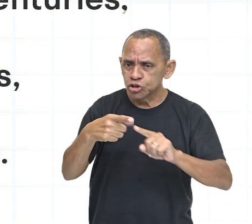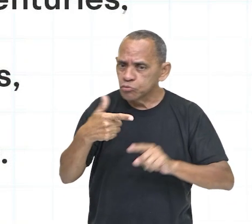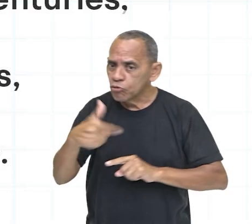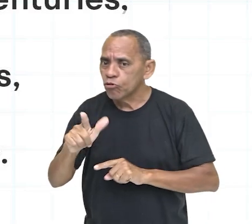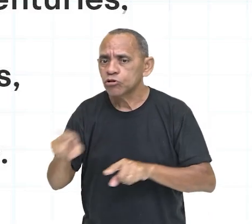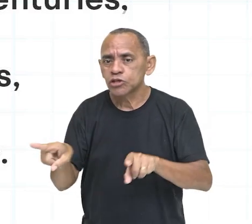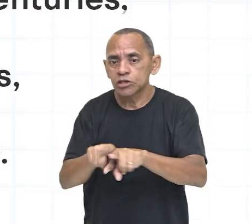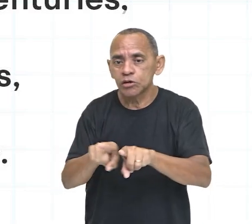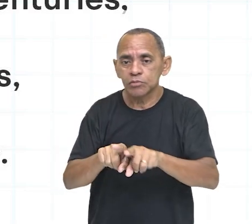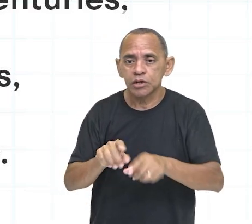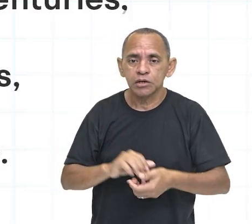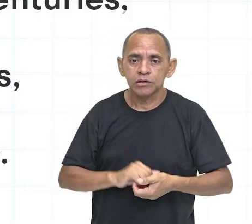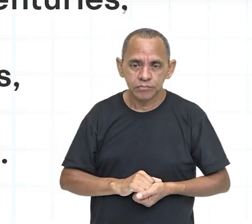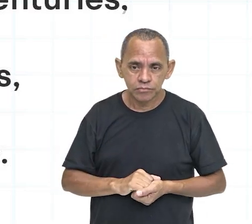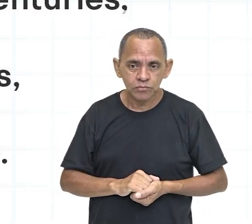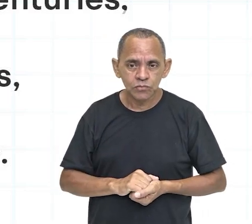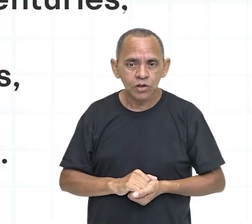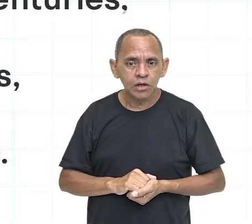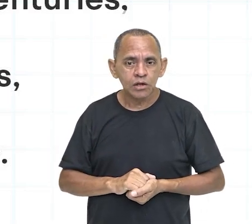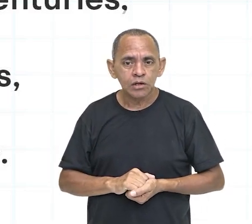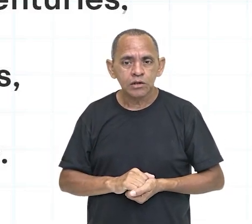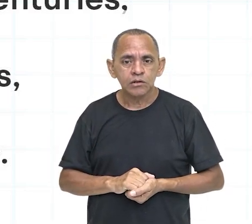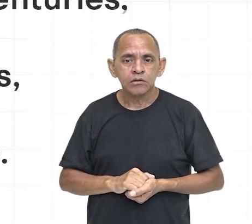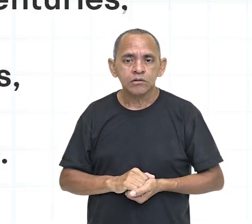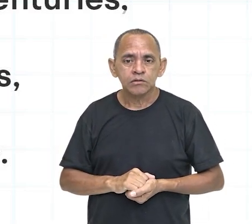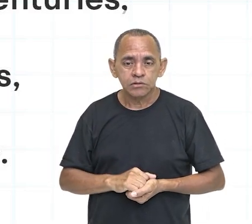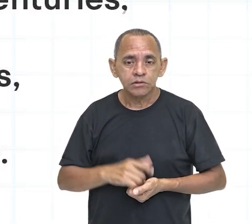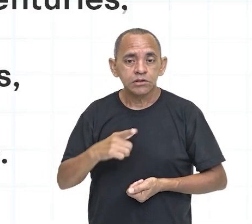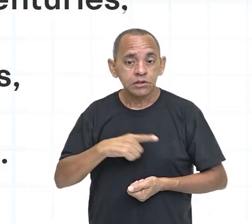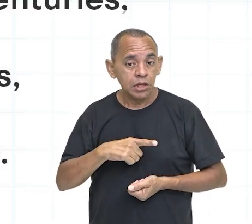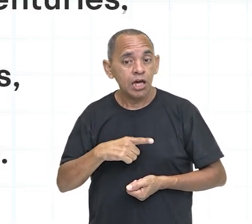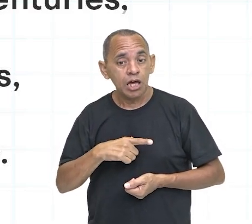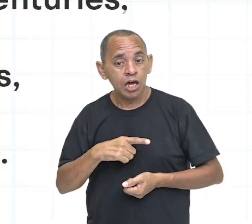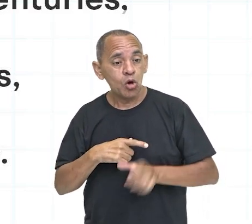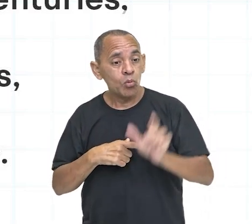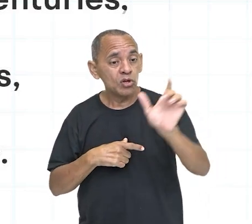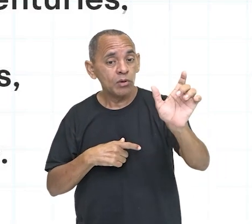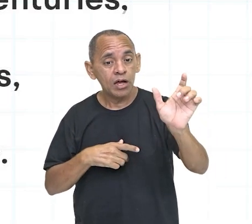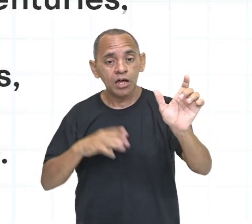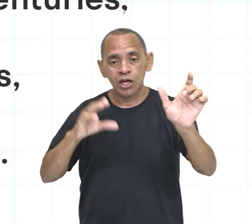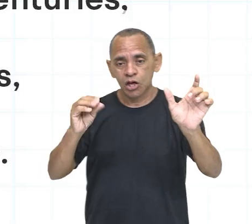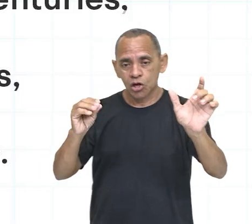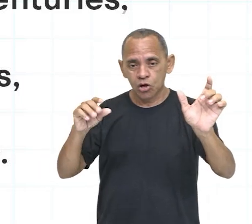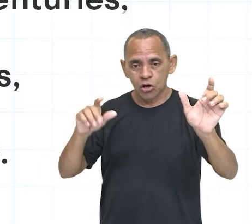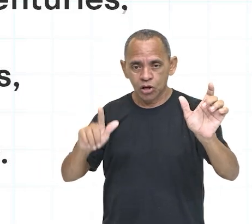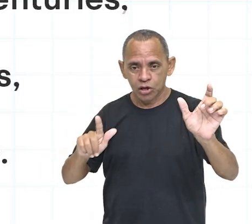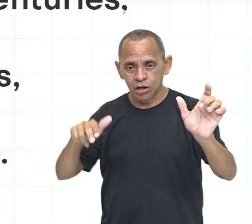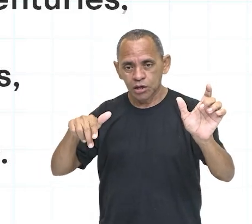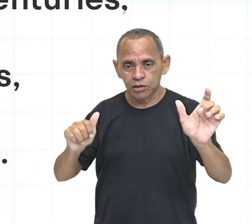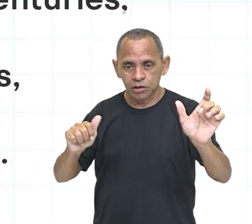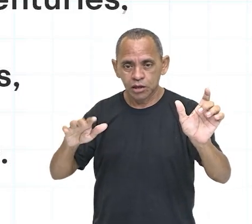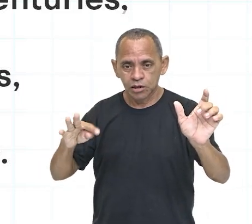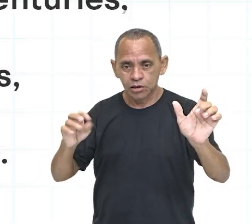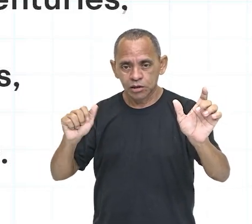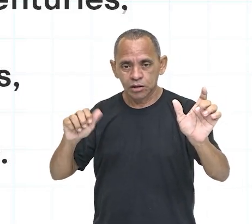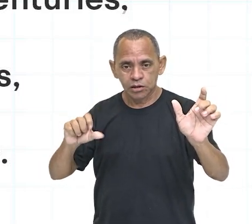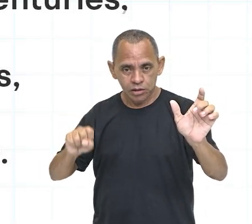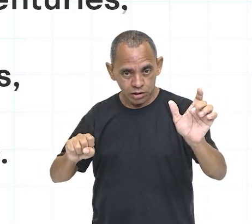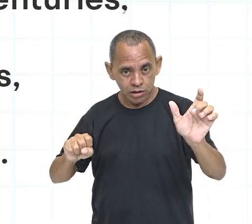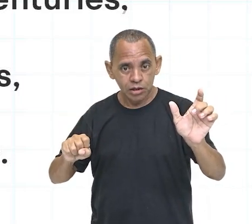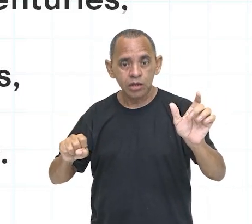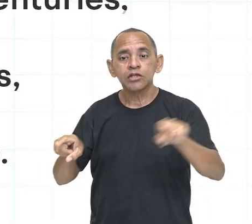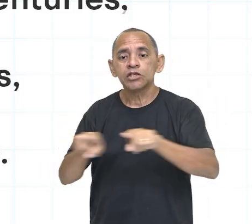a utilização das palavras cognatas. O que é uma palavra cognata? Então, uma palavra cognata é